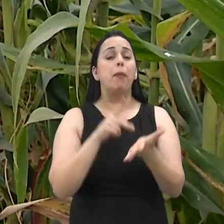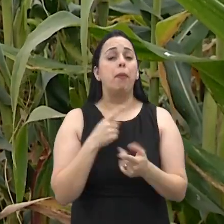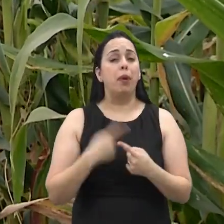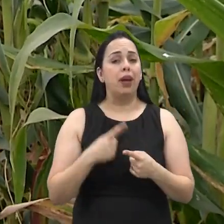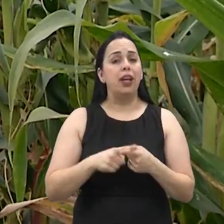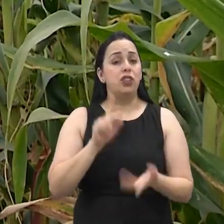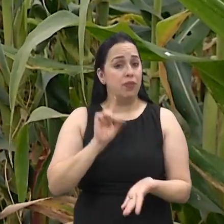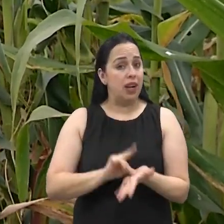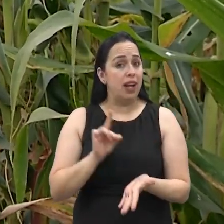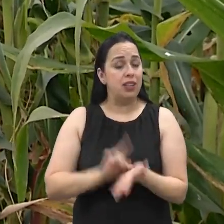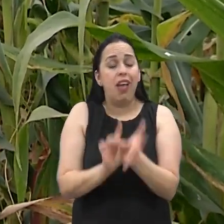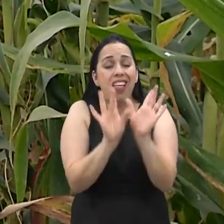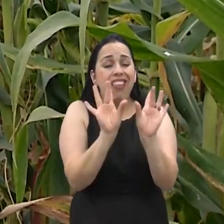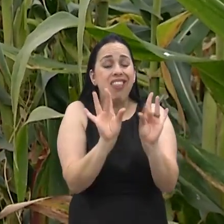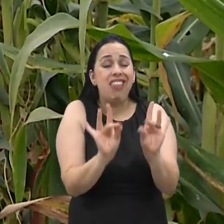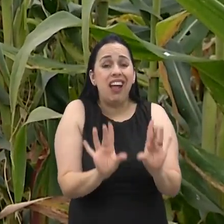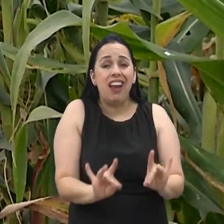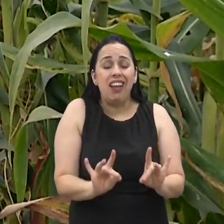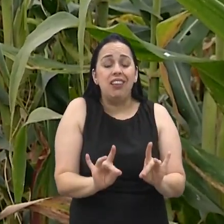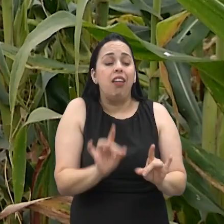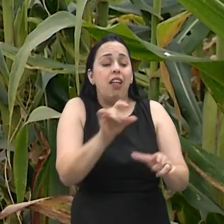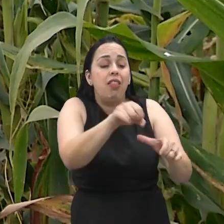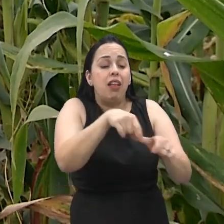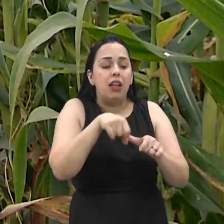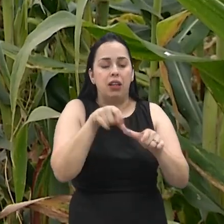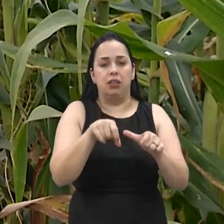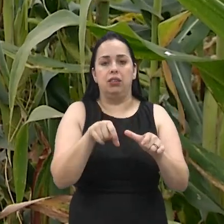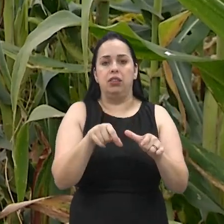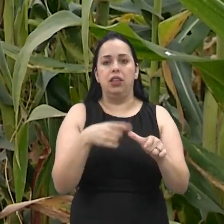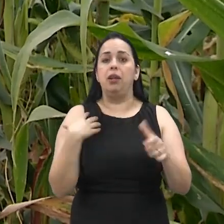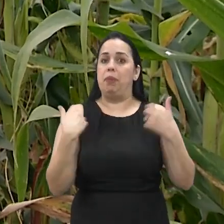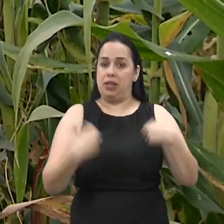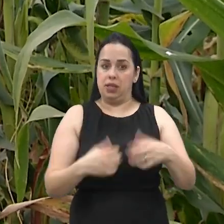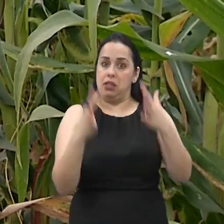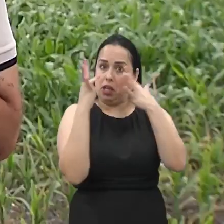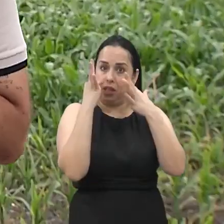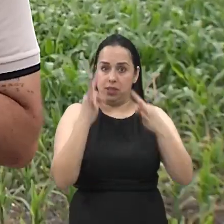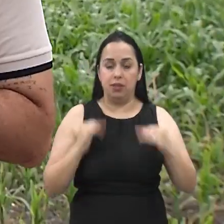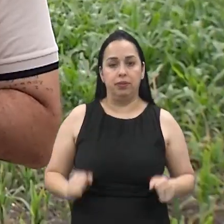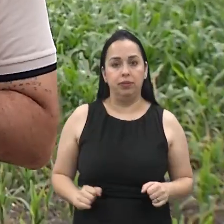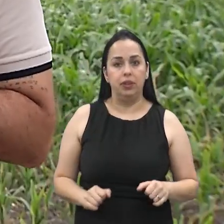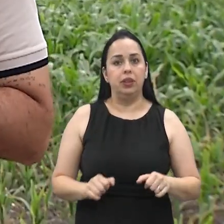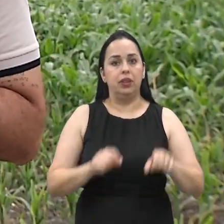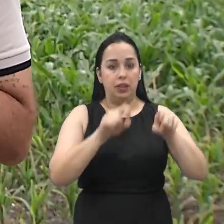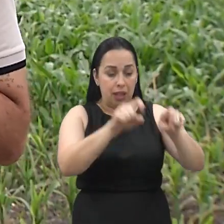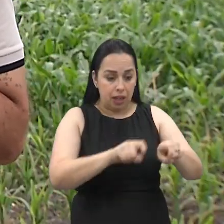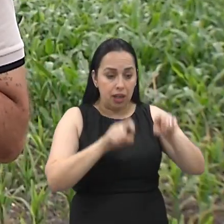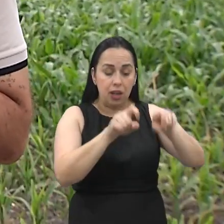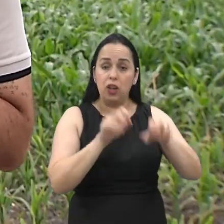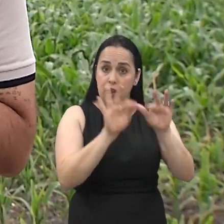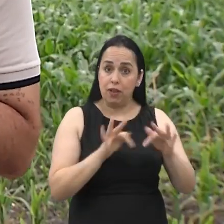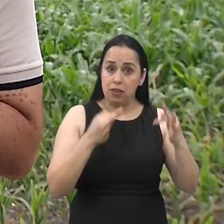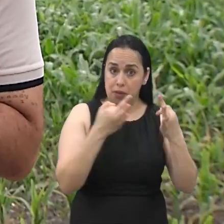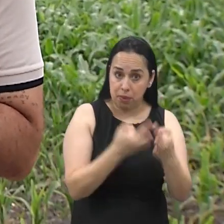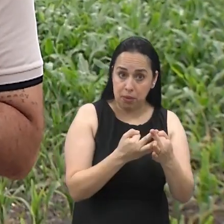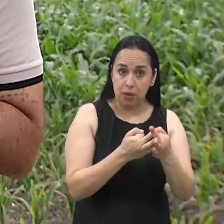verdade, ela tem muito detalhes que não pode passar despercebido, né? Na agricultura familiar, tanto a produção